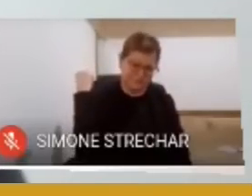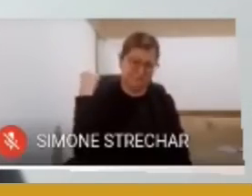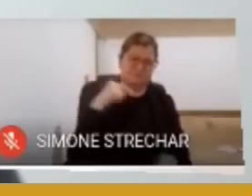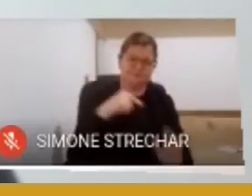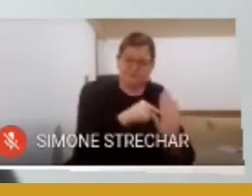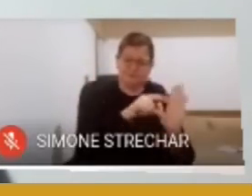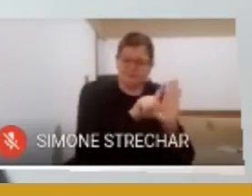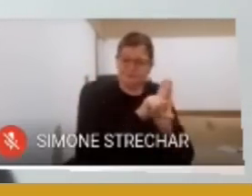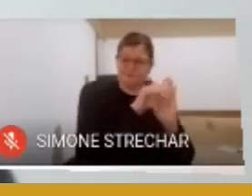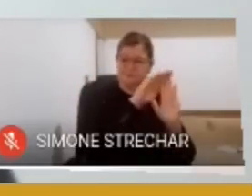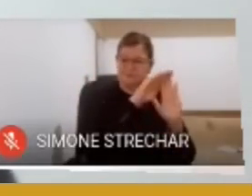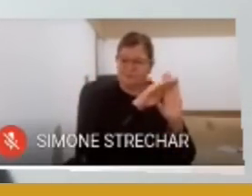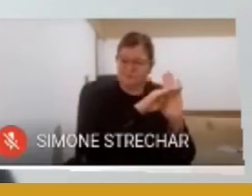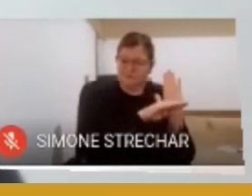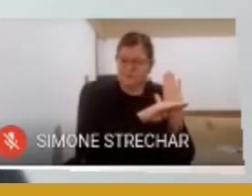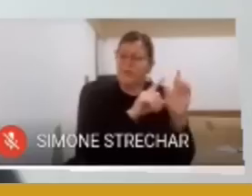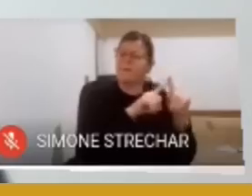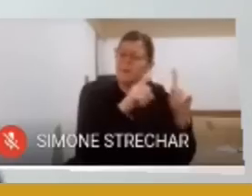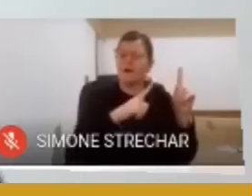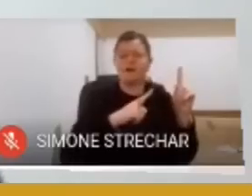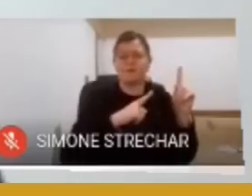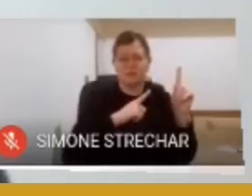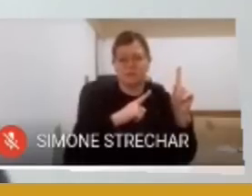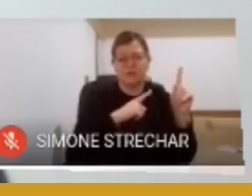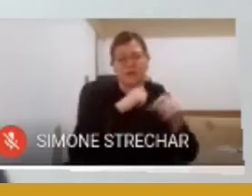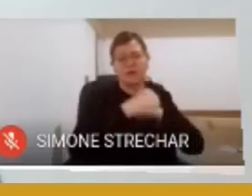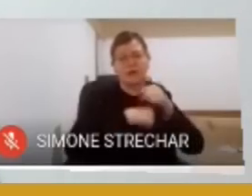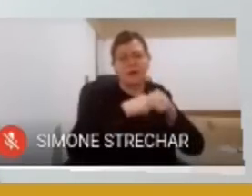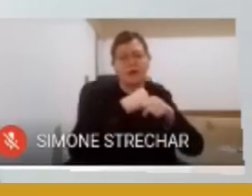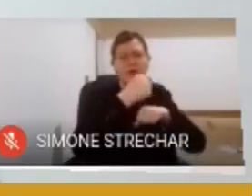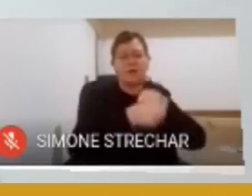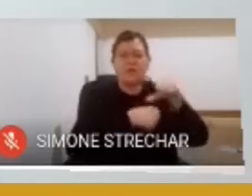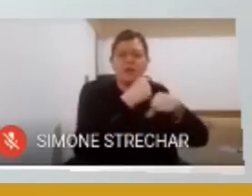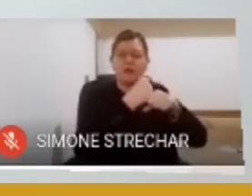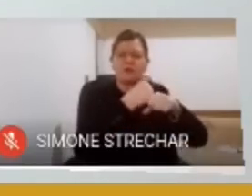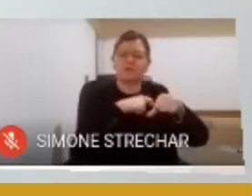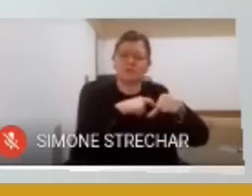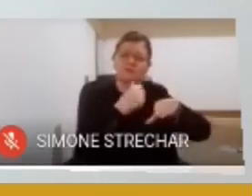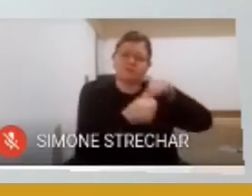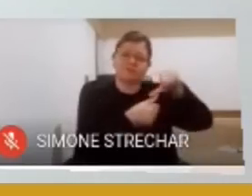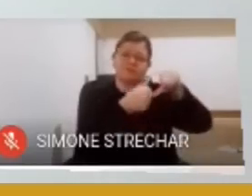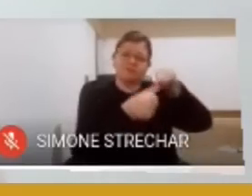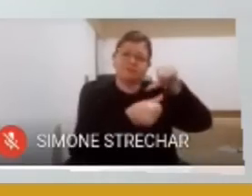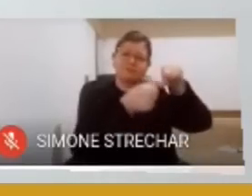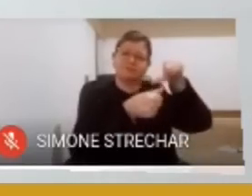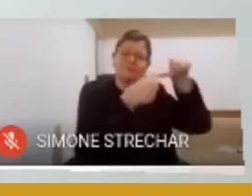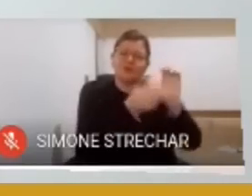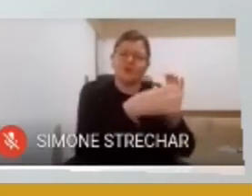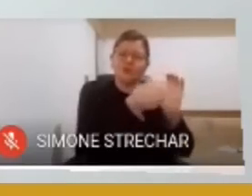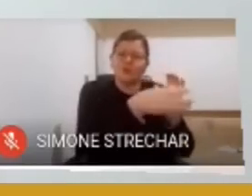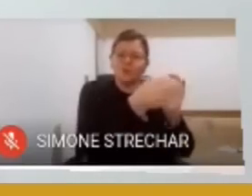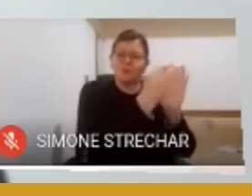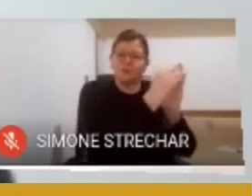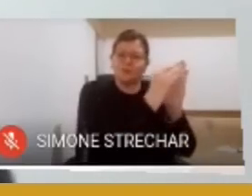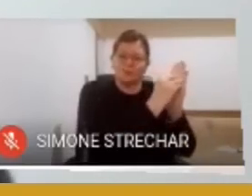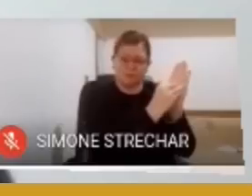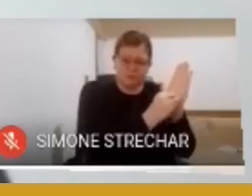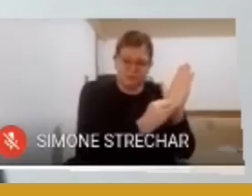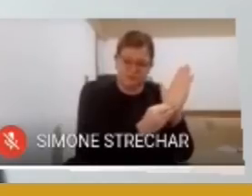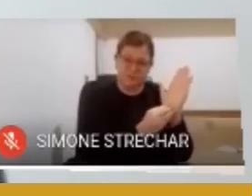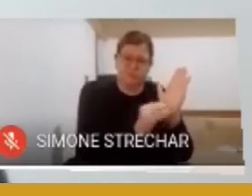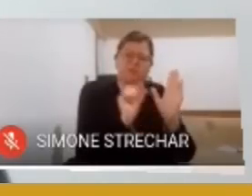Então, quais são os crimes que aparecem, que são compreendidos nesse código? Nós não vamos discutir as